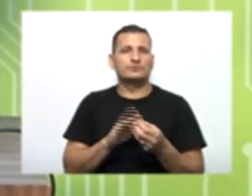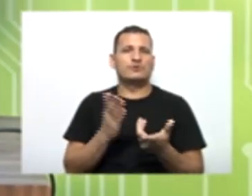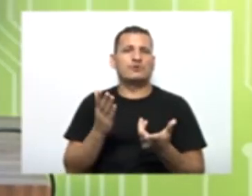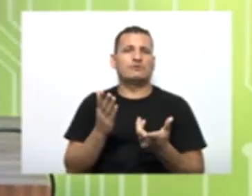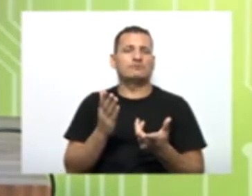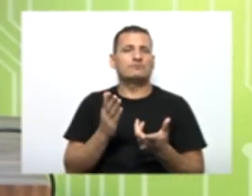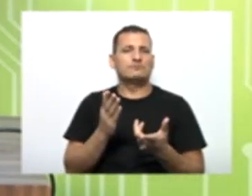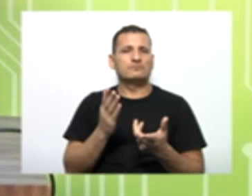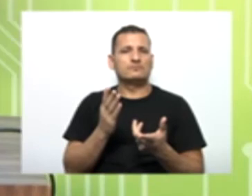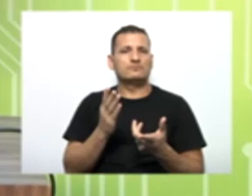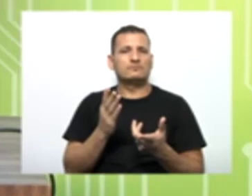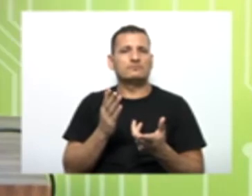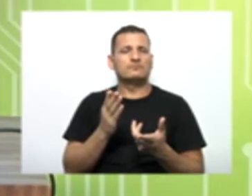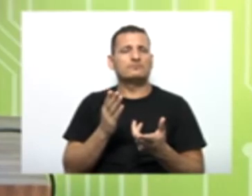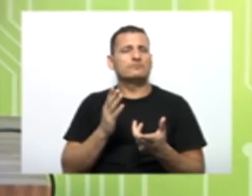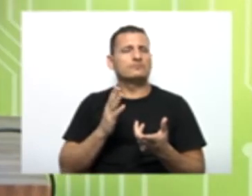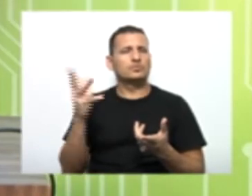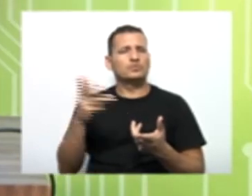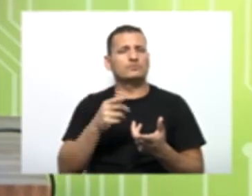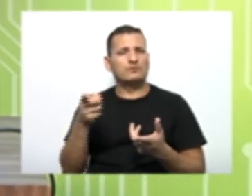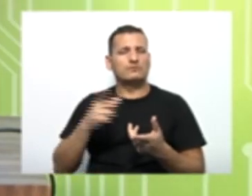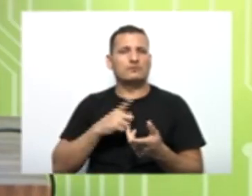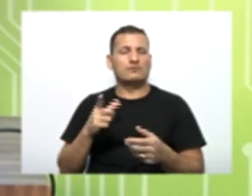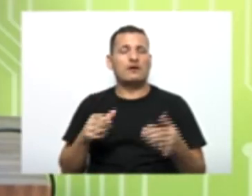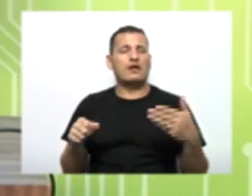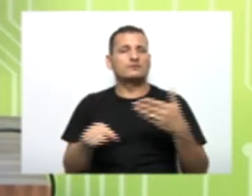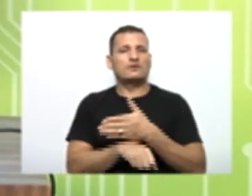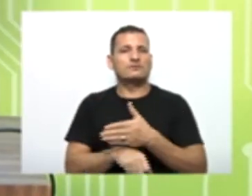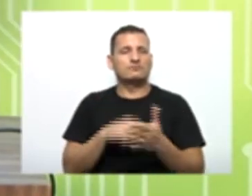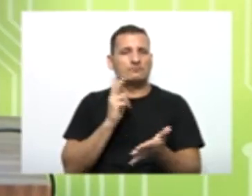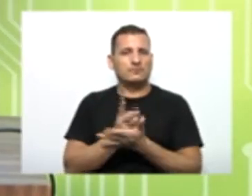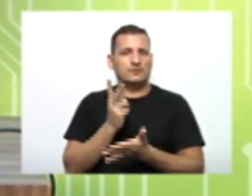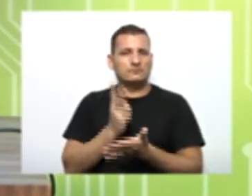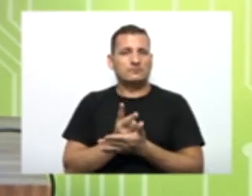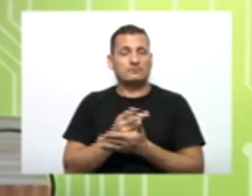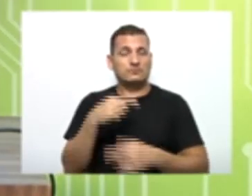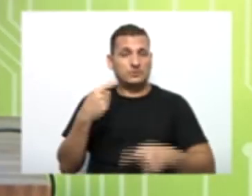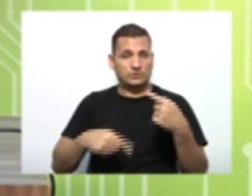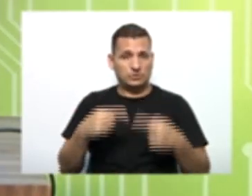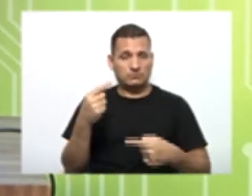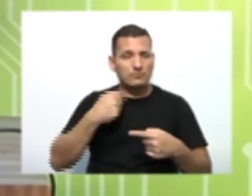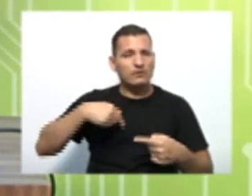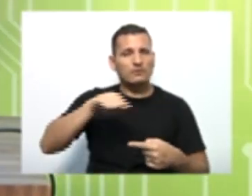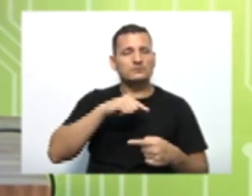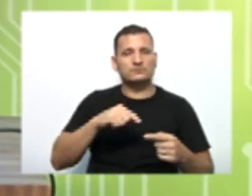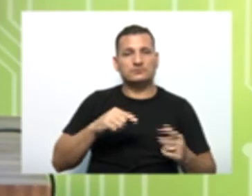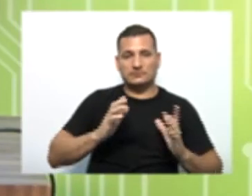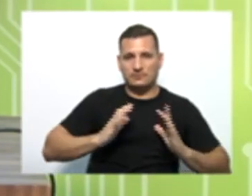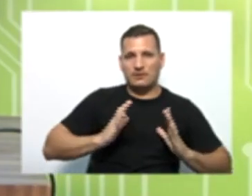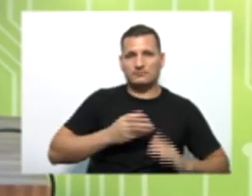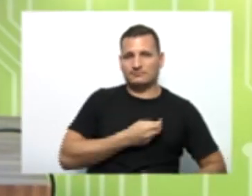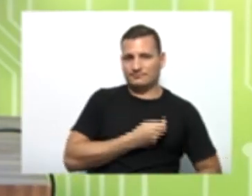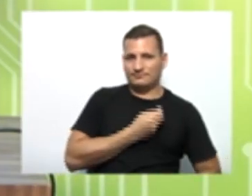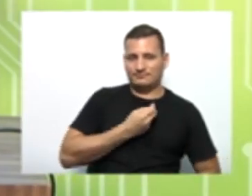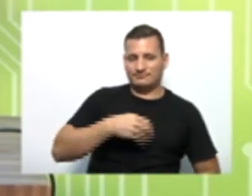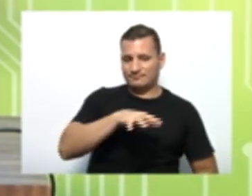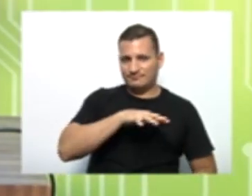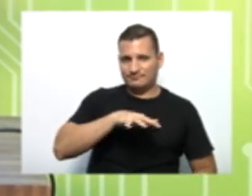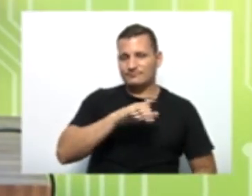documentos, fazer um relatório, fazer uma ata de uma reunião. E a gente só aperfeiçoa o exercício da